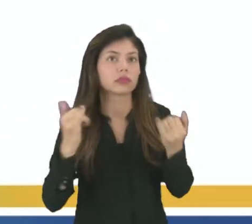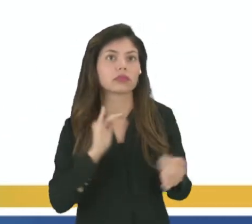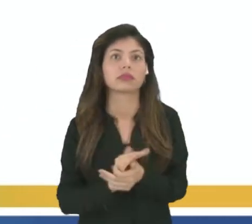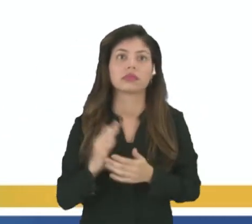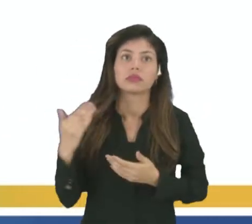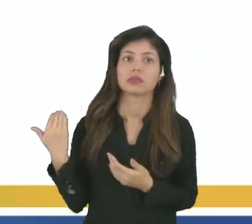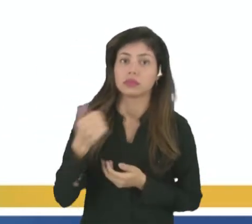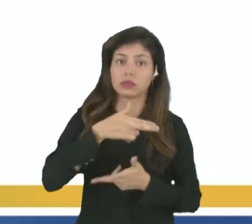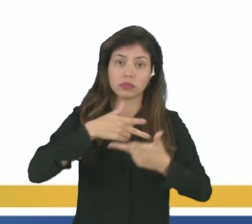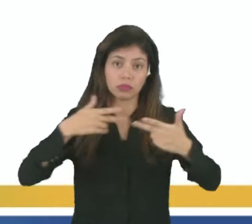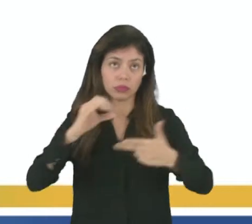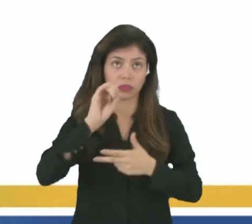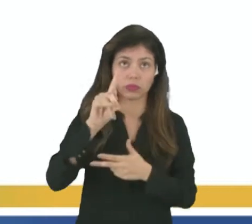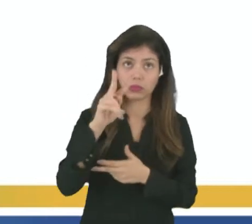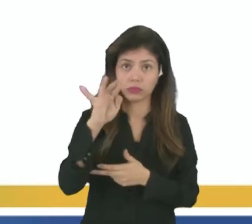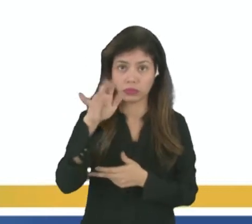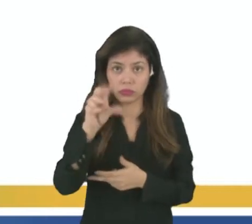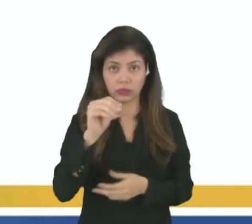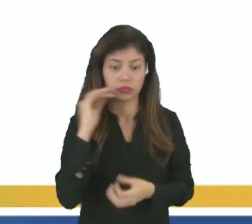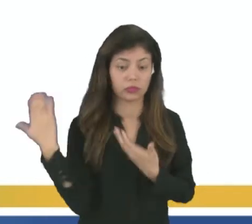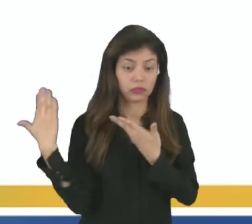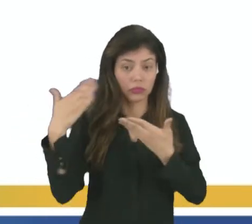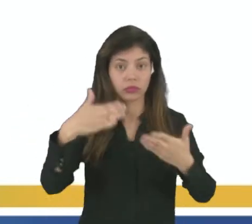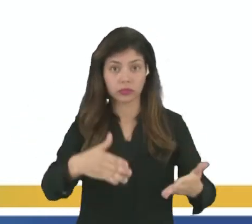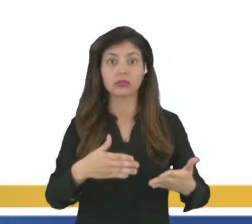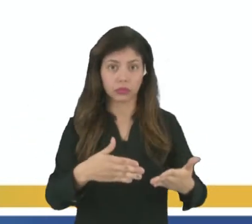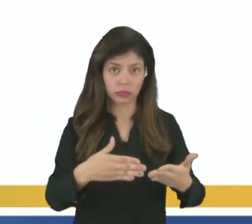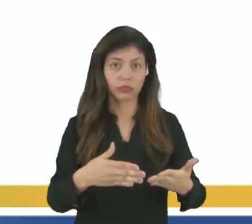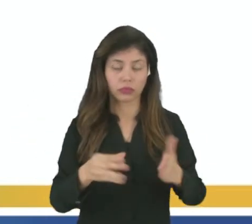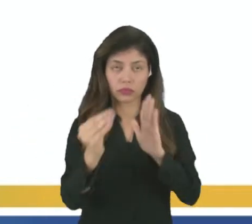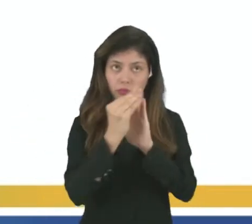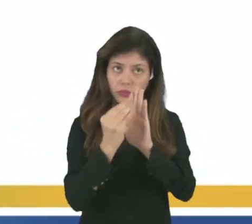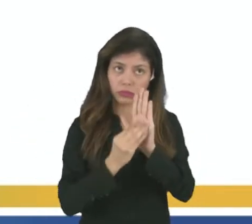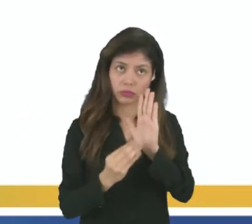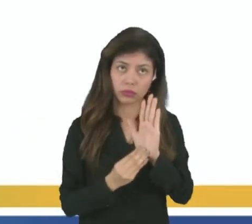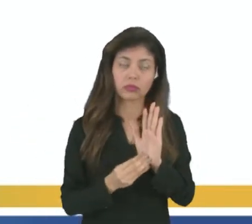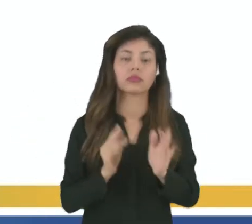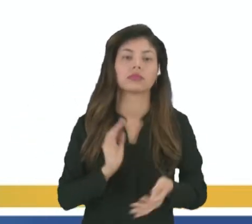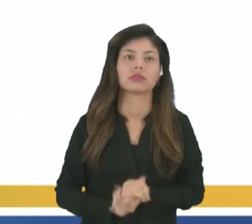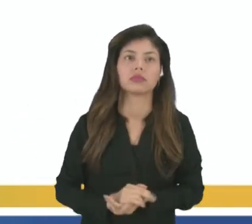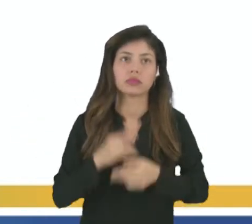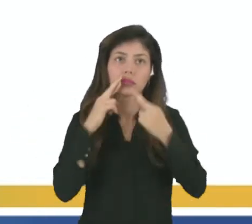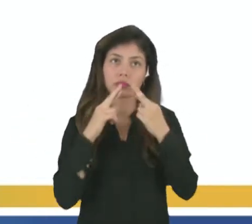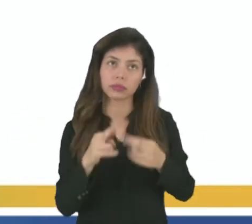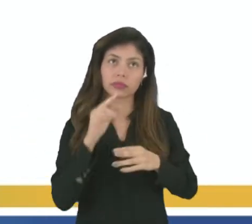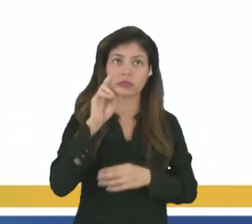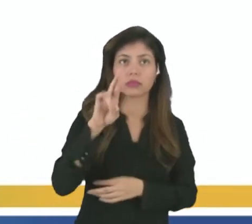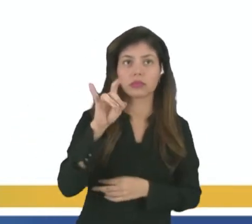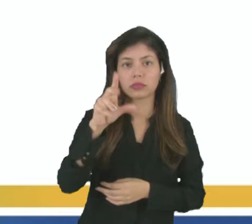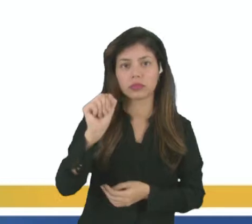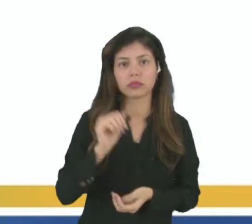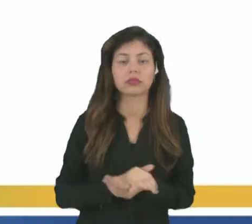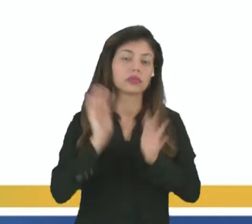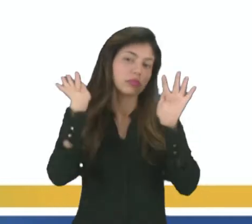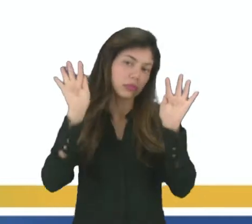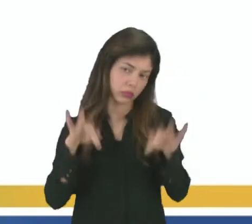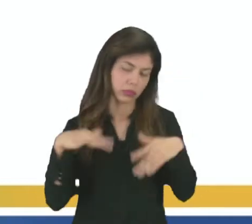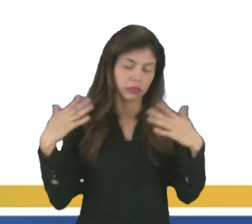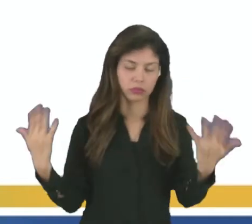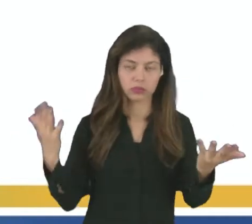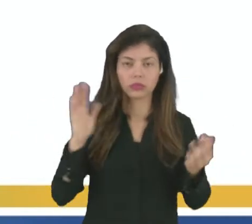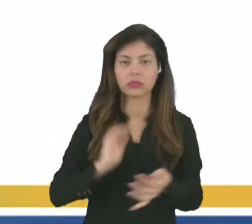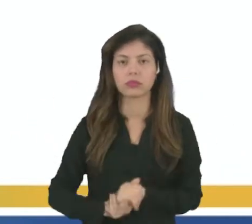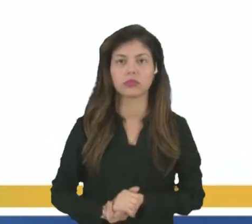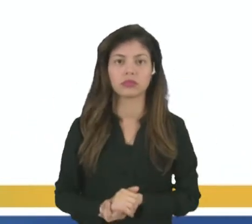os objetivos que se chega com aquele dado passado, os resultados e as conclusões, ou